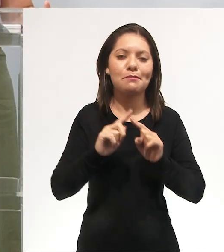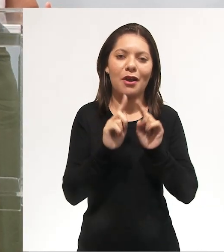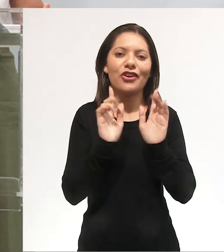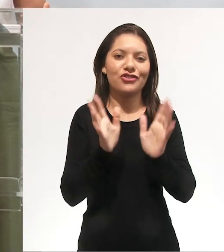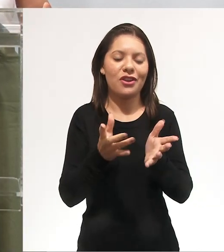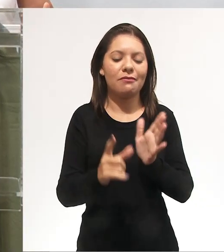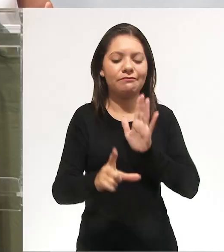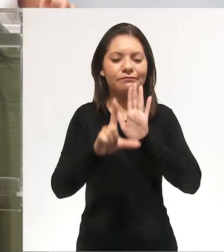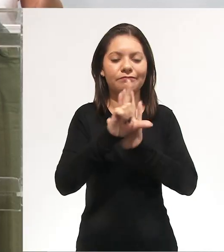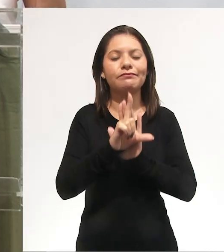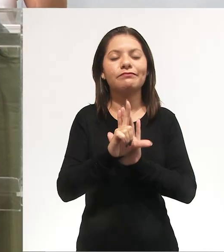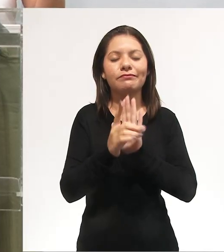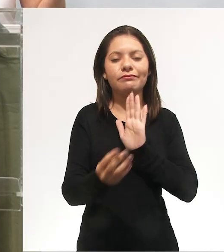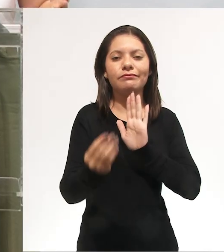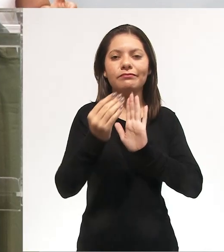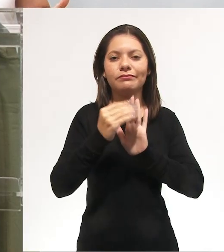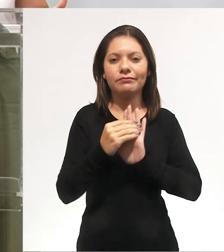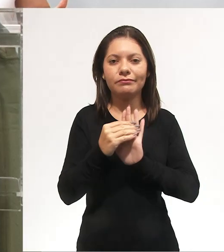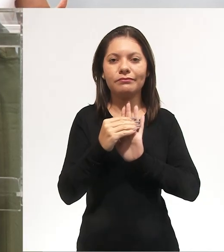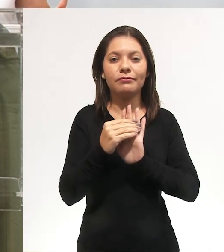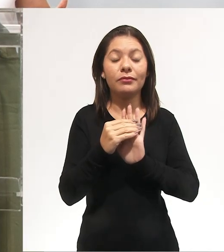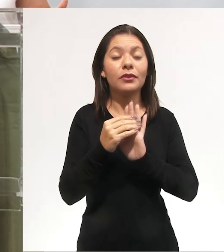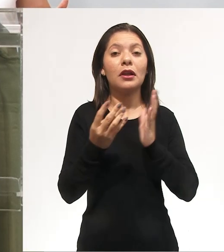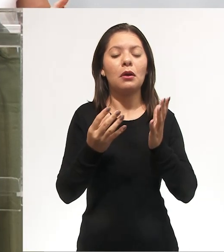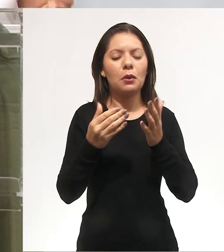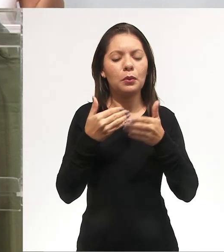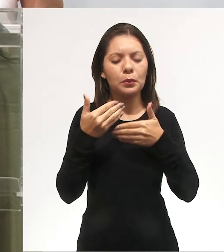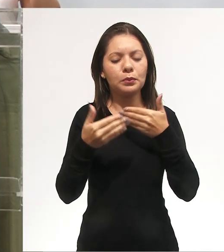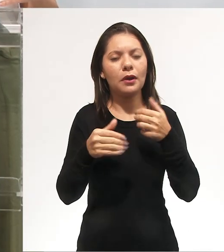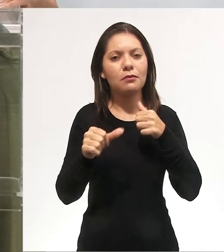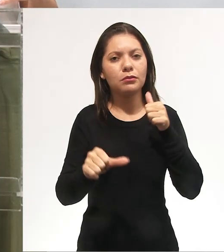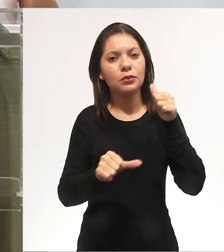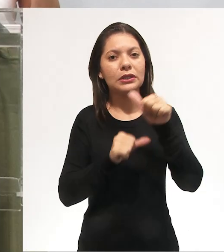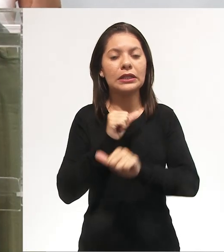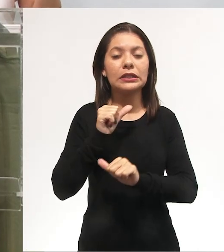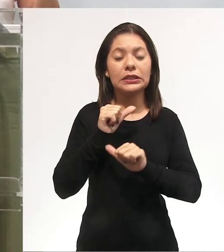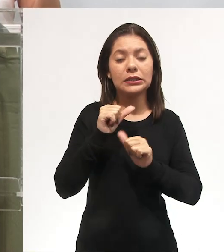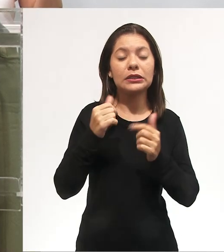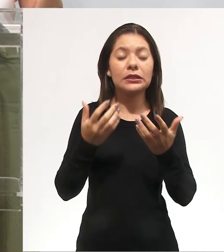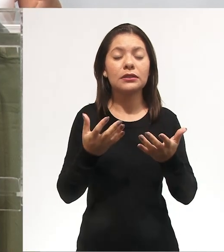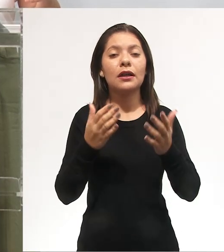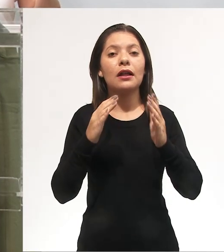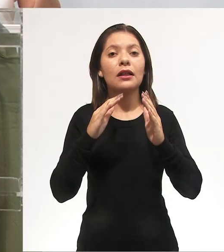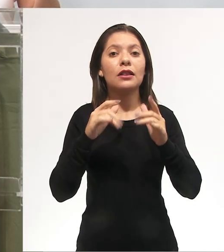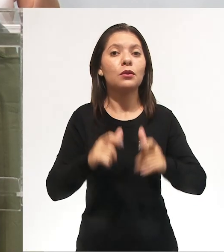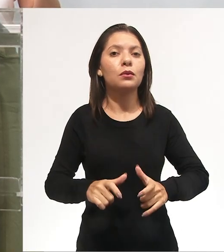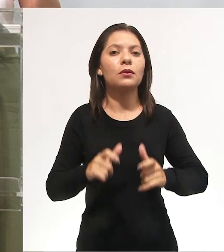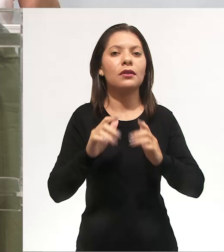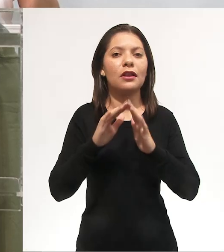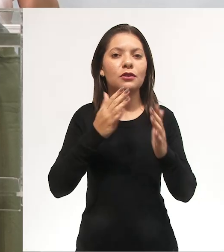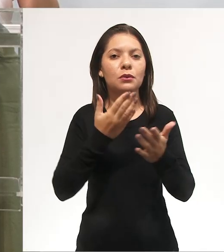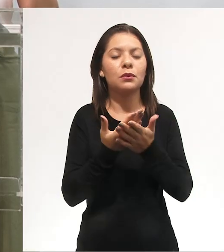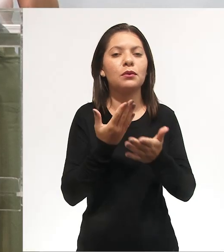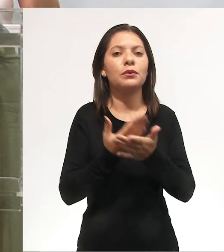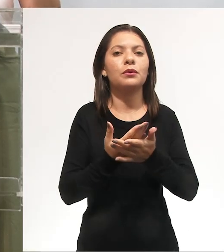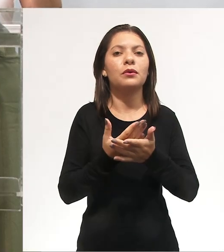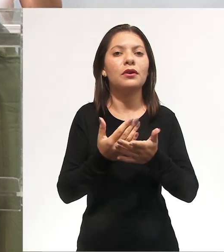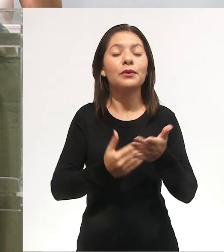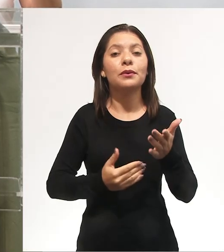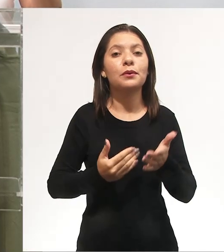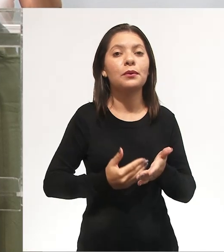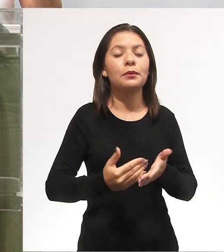LDB. Bom, isso trouxe algumas mudanças que na escola começaram a